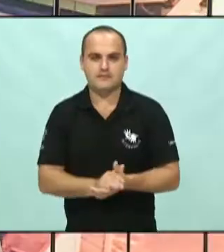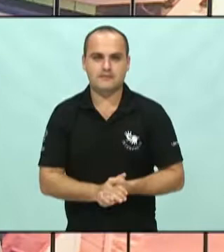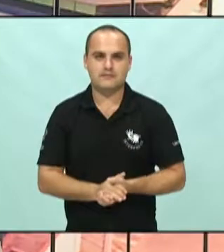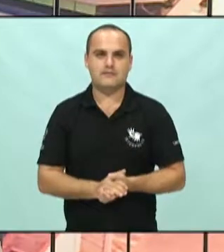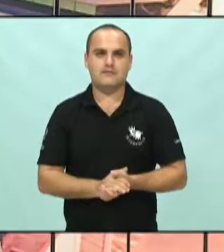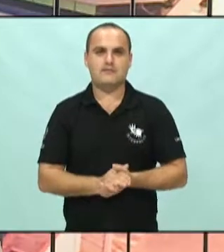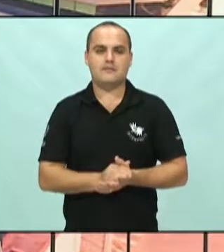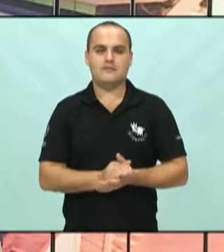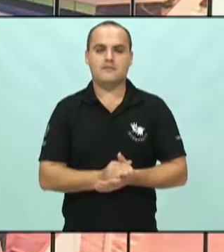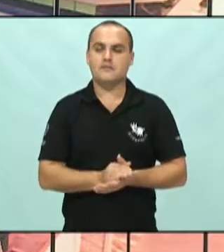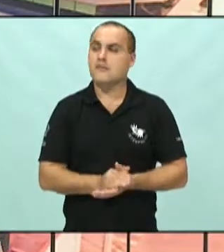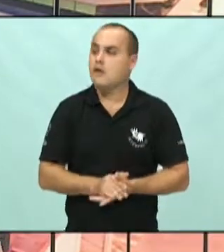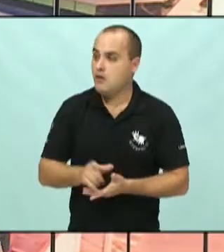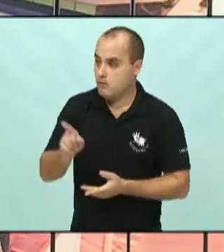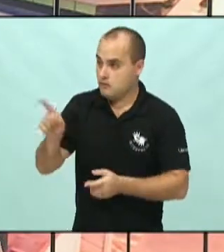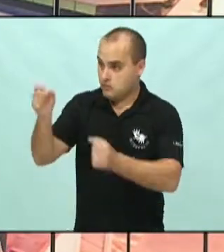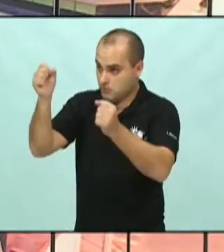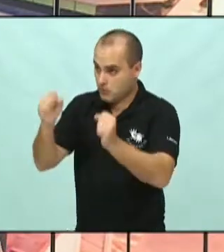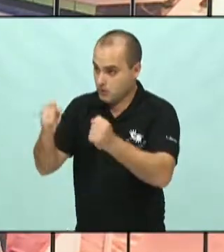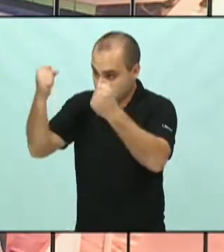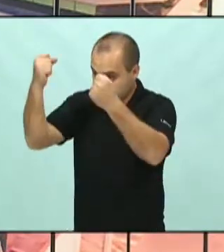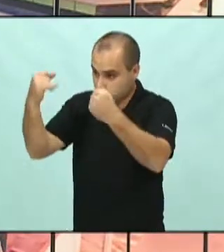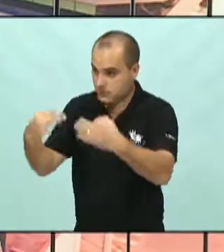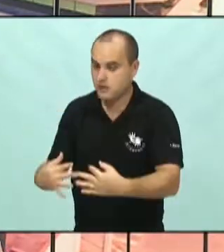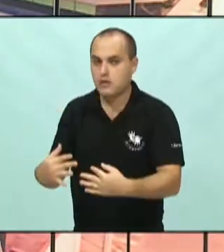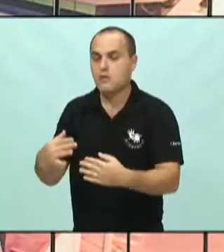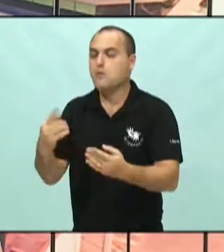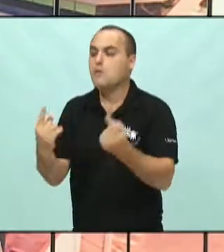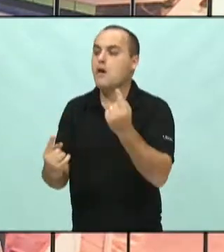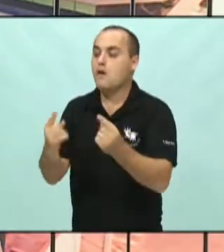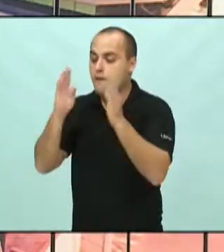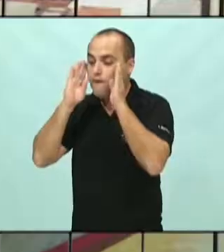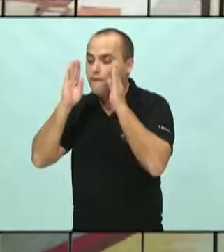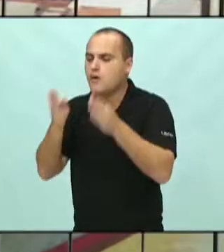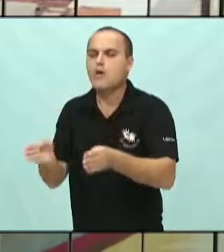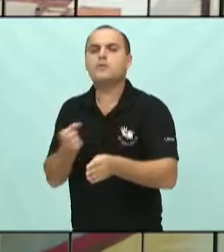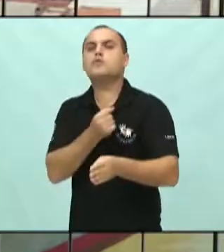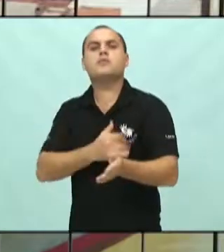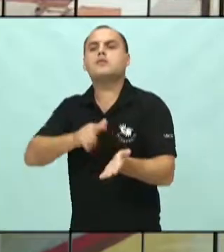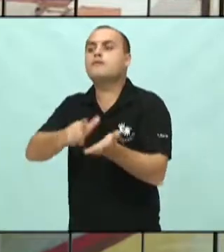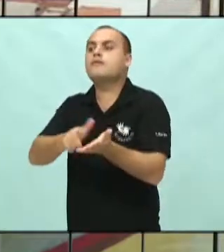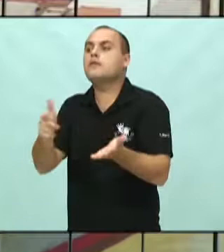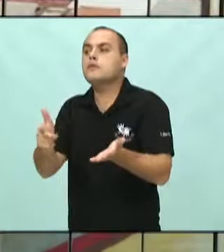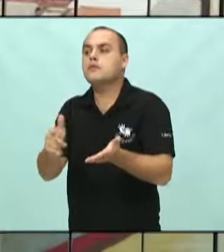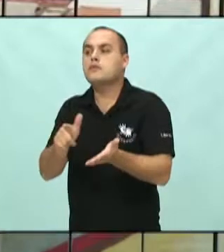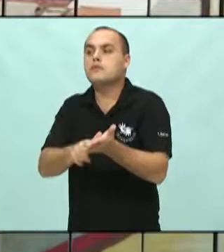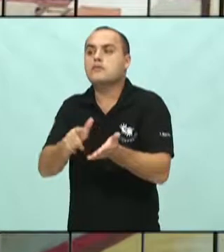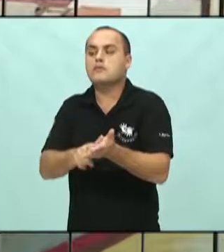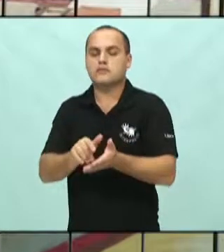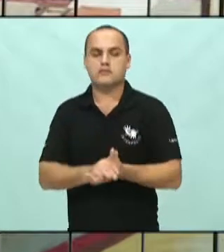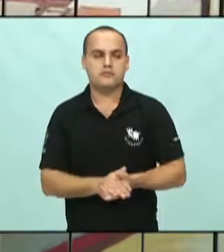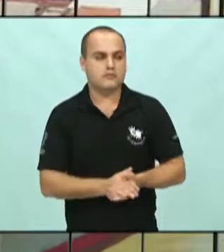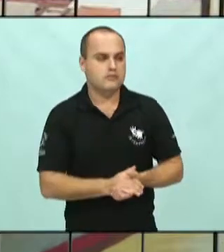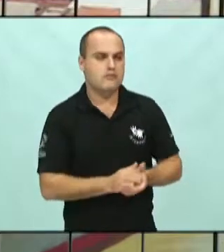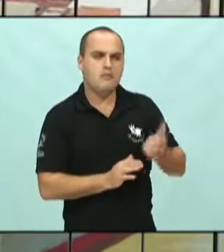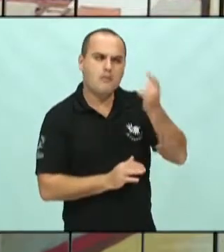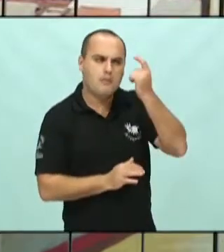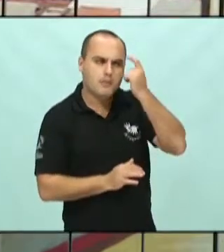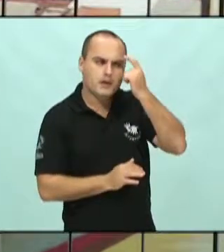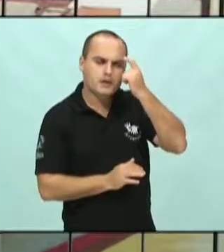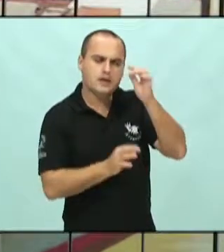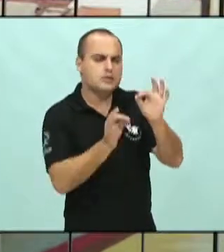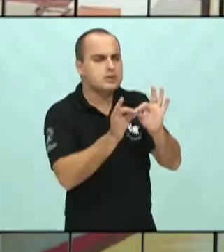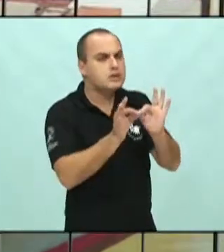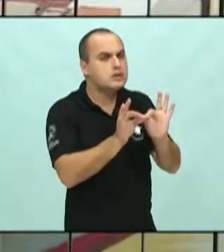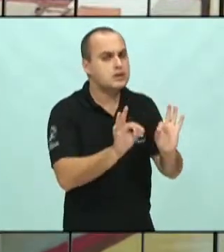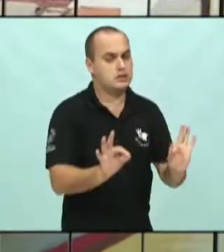você contar para a gente qual o enfoque desse livro? Primeiro, quantas páginas ele tem? Ele é um livro que foi pensado no formato simples